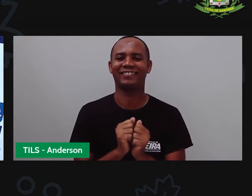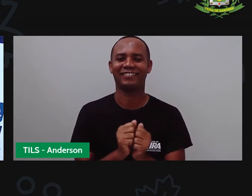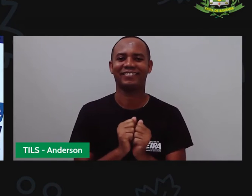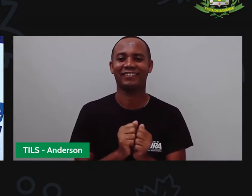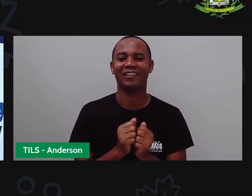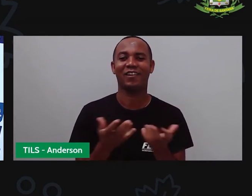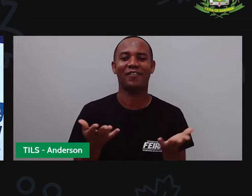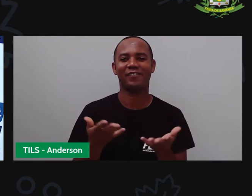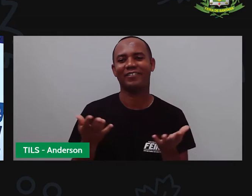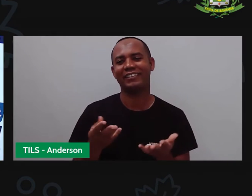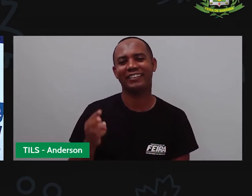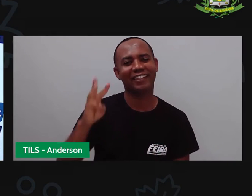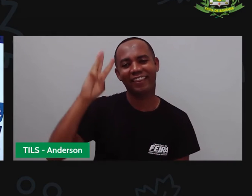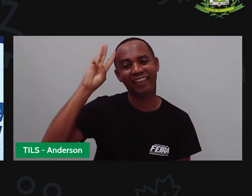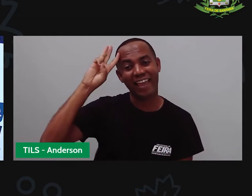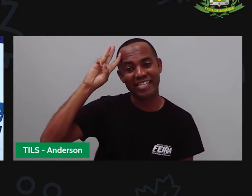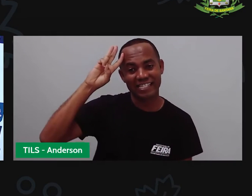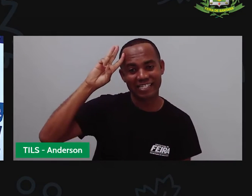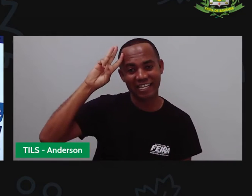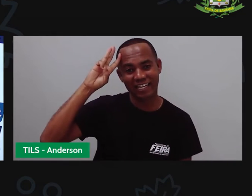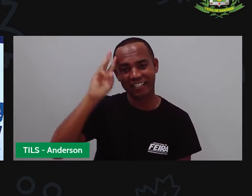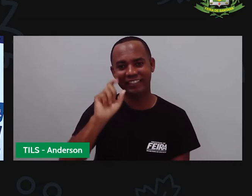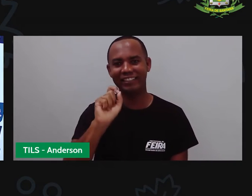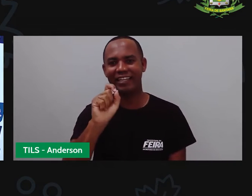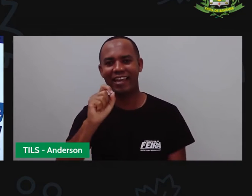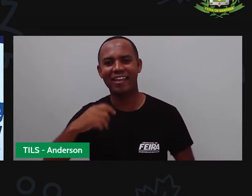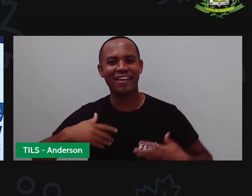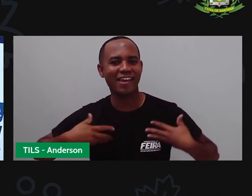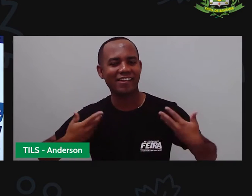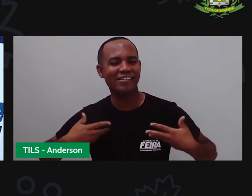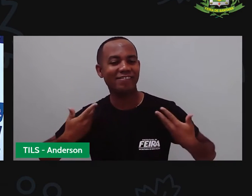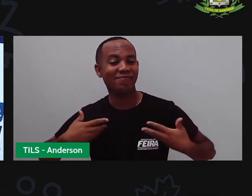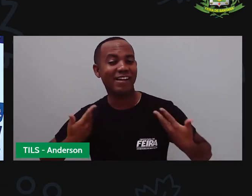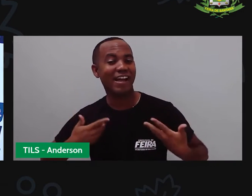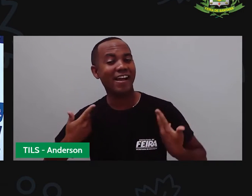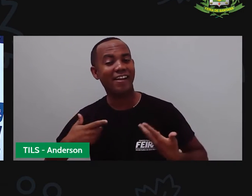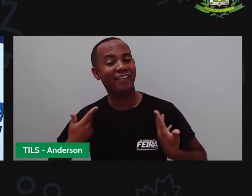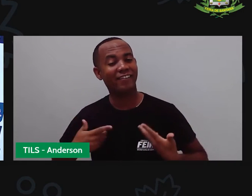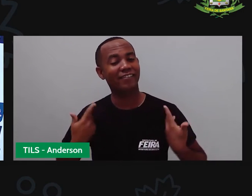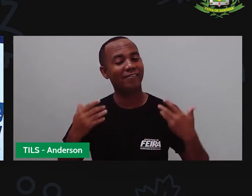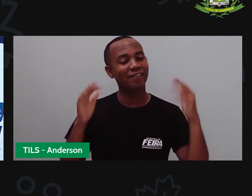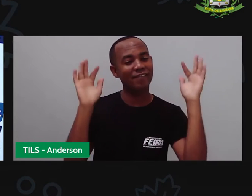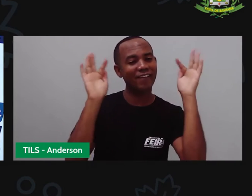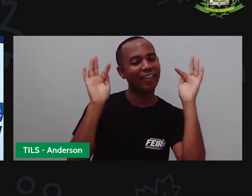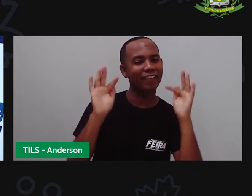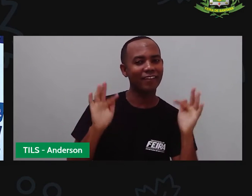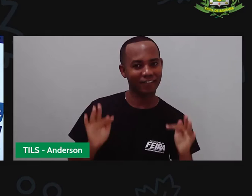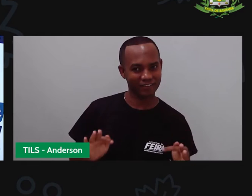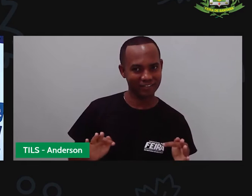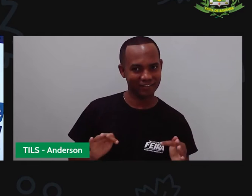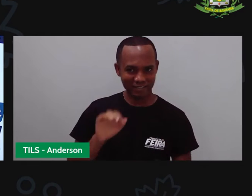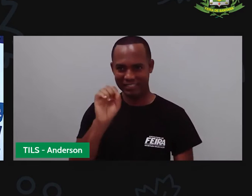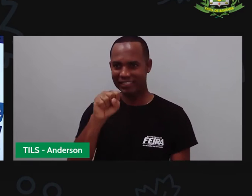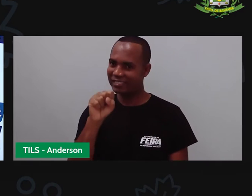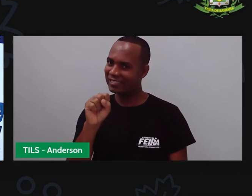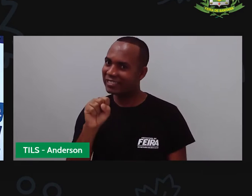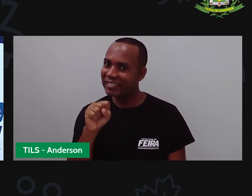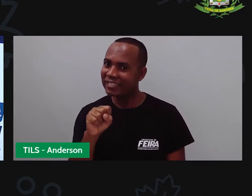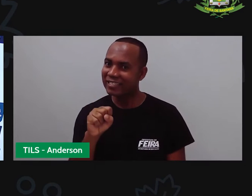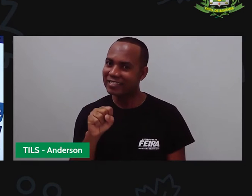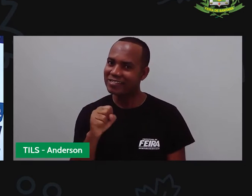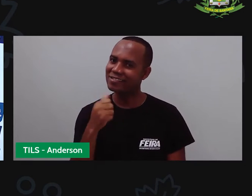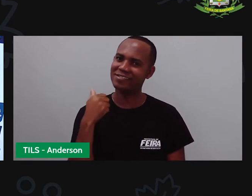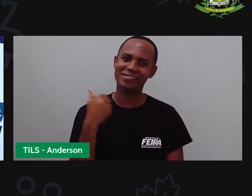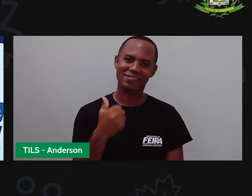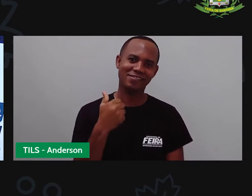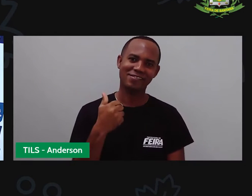terça-feira quem aí Tá animado alguém consegue estar mais animado do que o Anderson quer quase